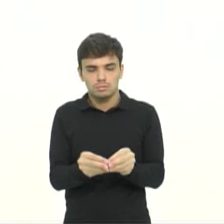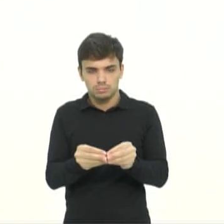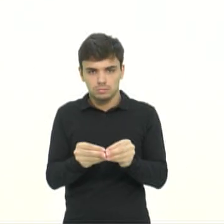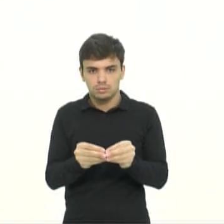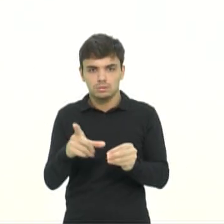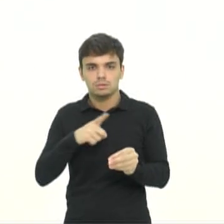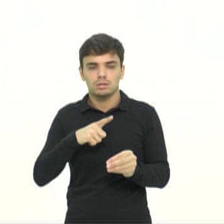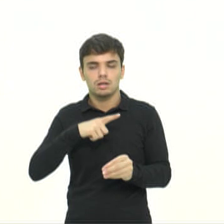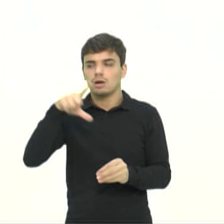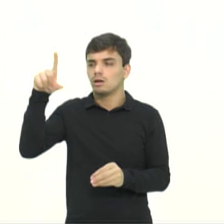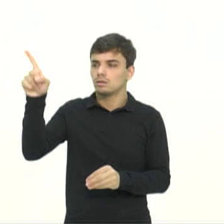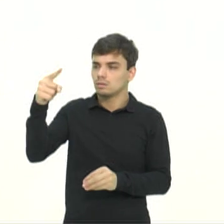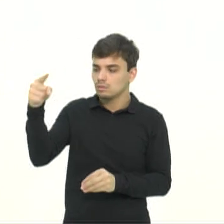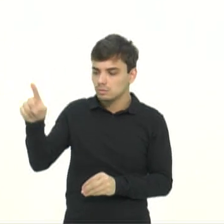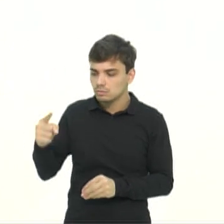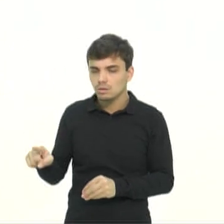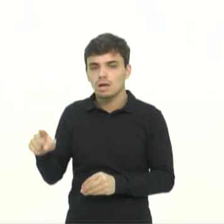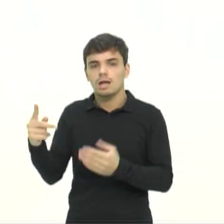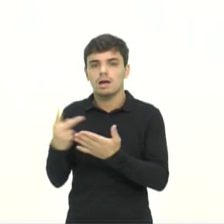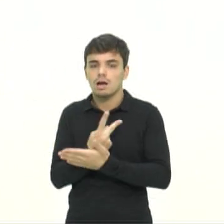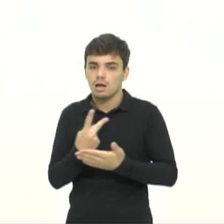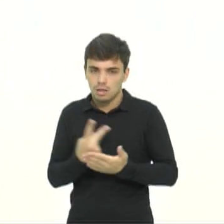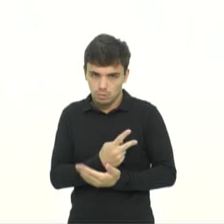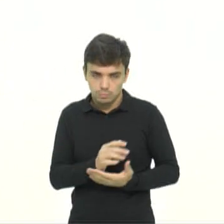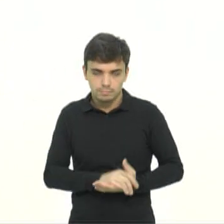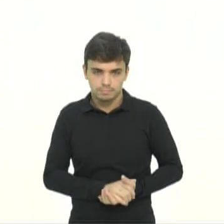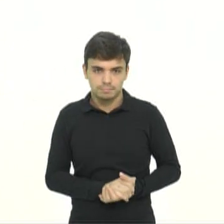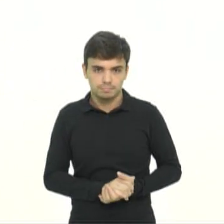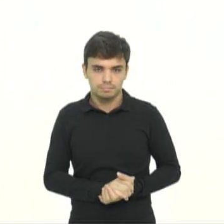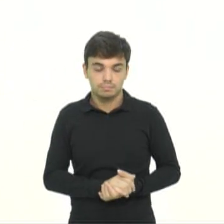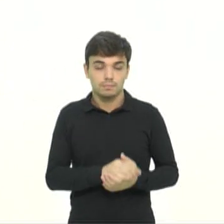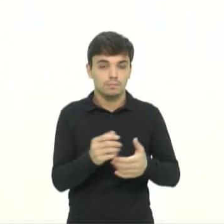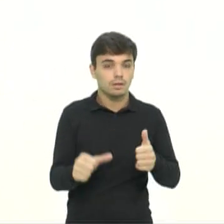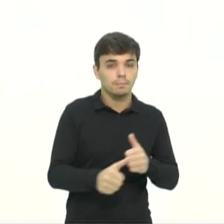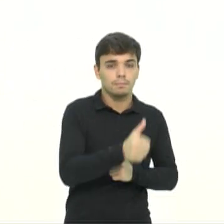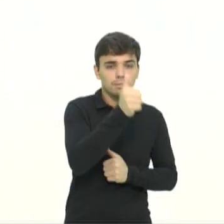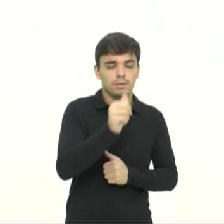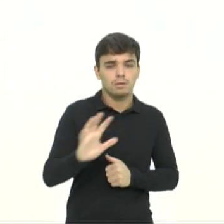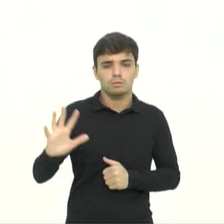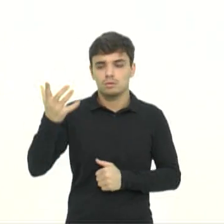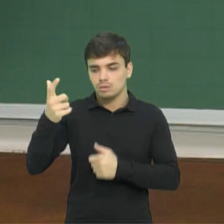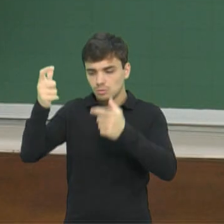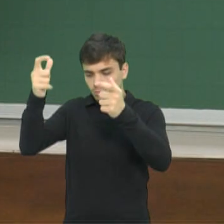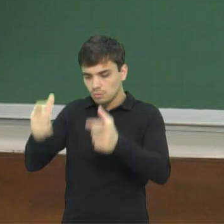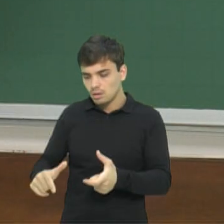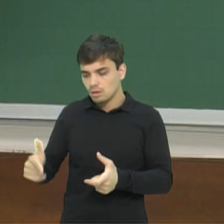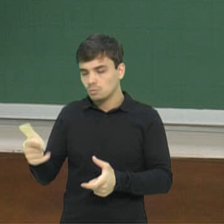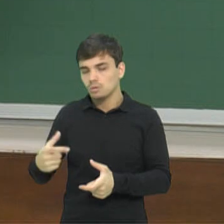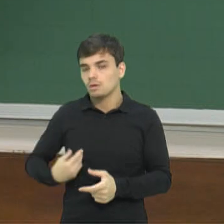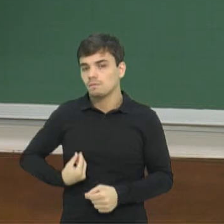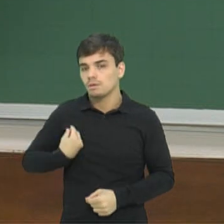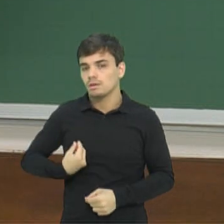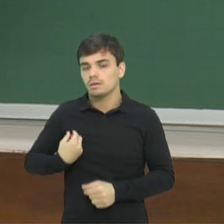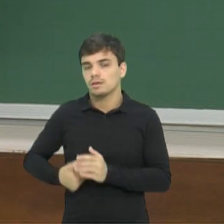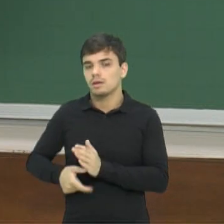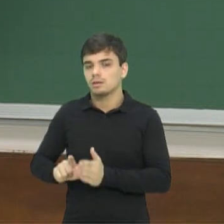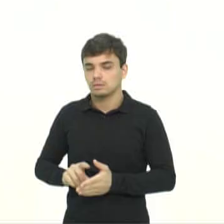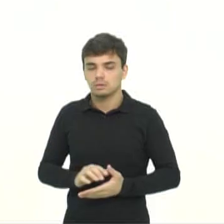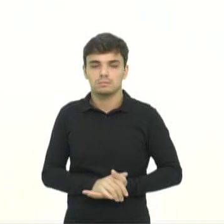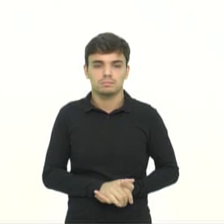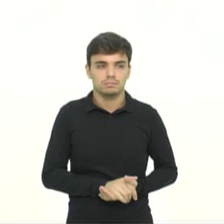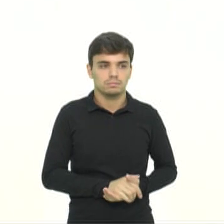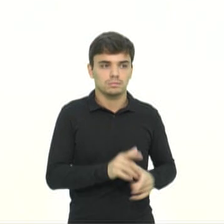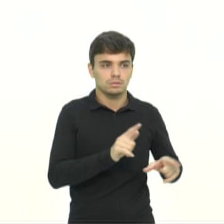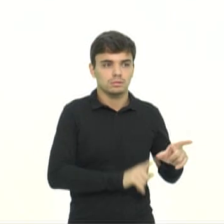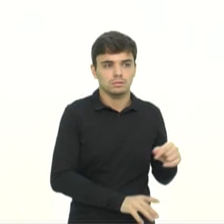for incorreto. A do tipo primário ocorre em locais onde não havia vida anteriormente. Letra B, a do